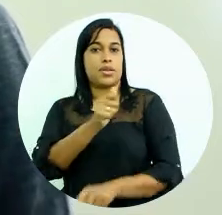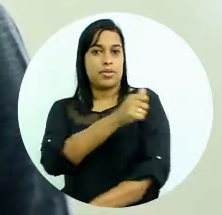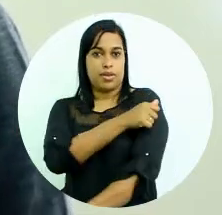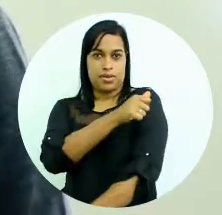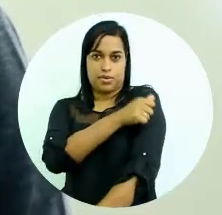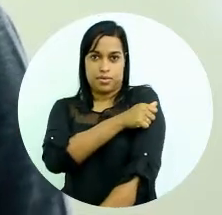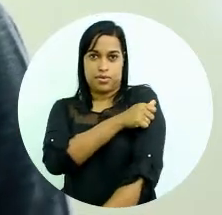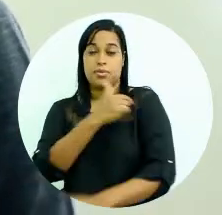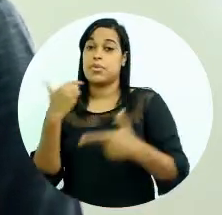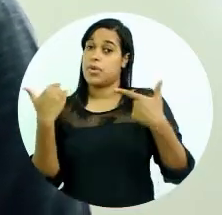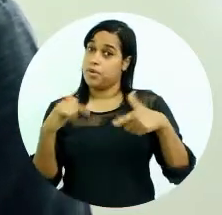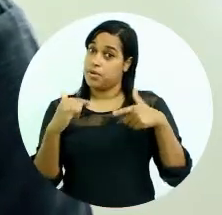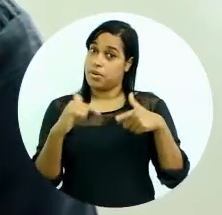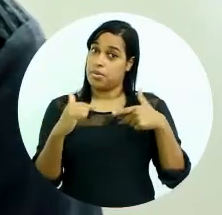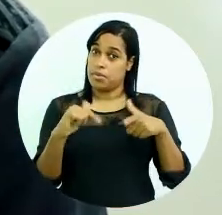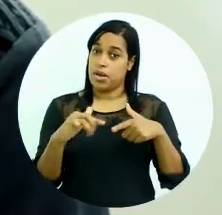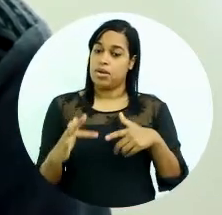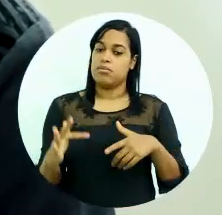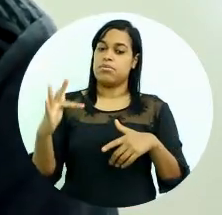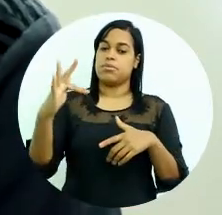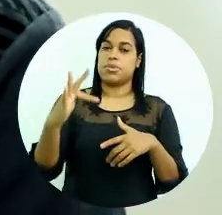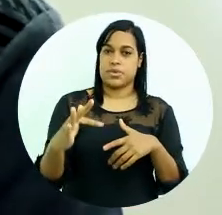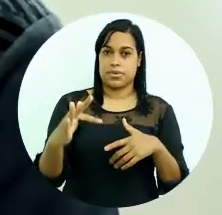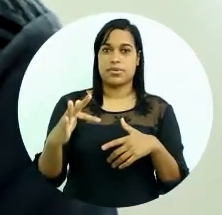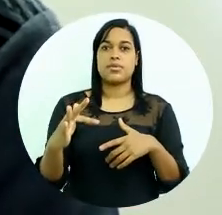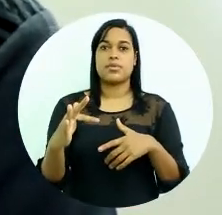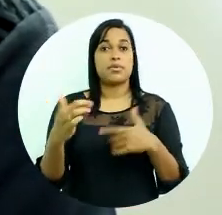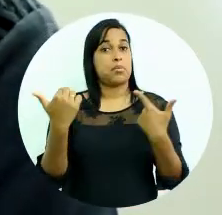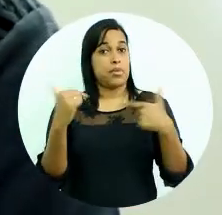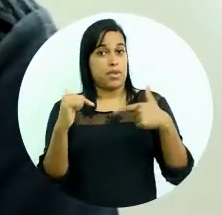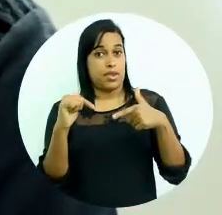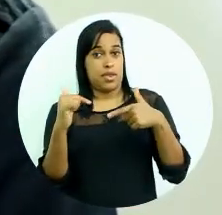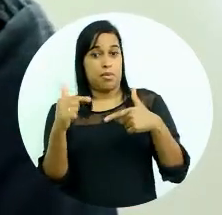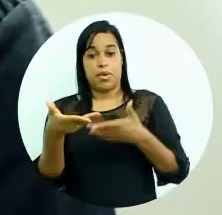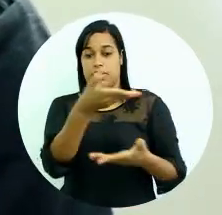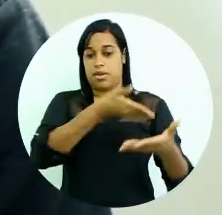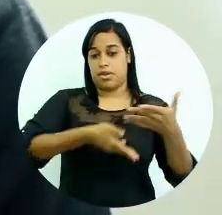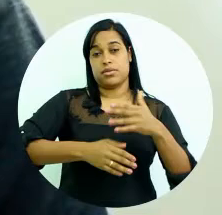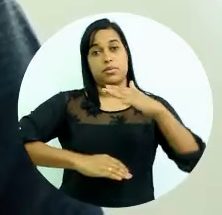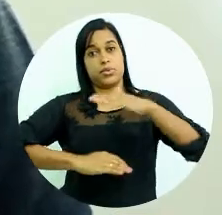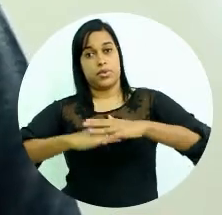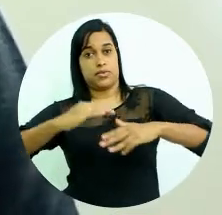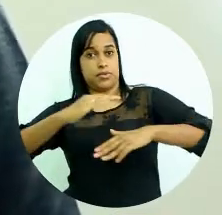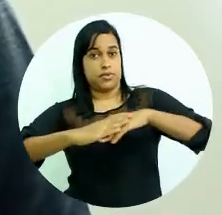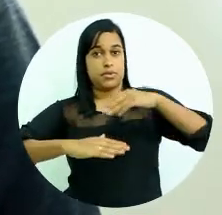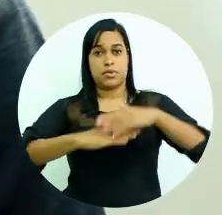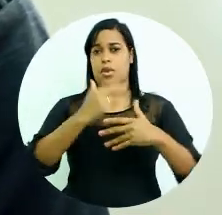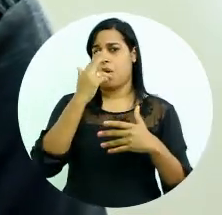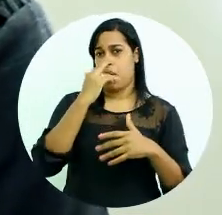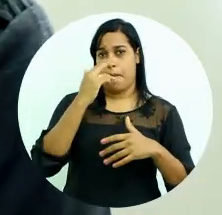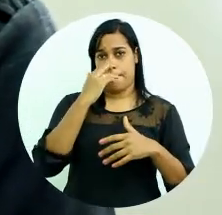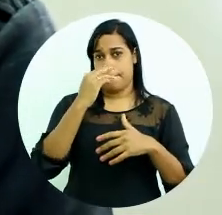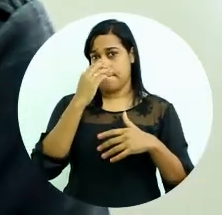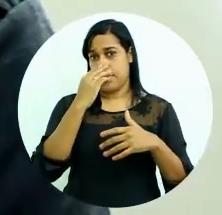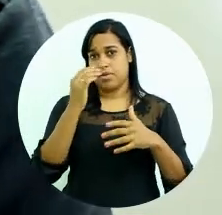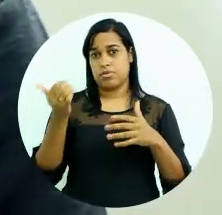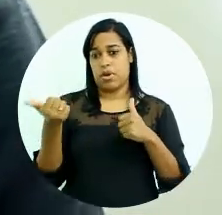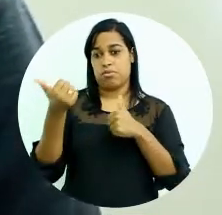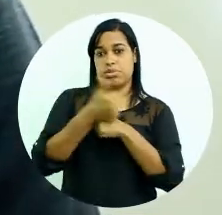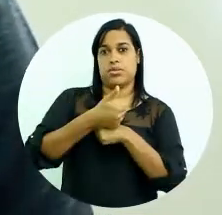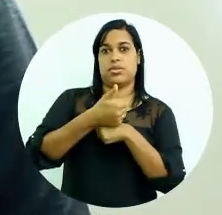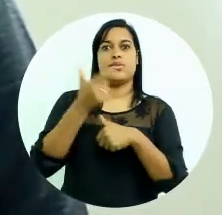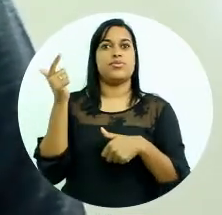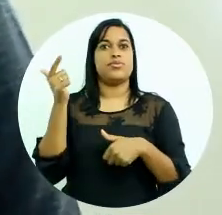instrumentalizar o aluno para o trabalho, seja para um trabalho na relação profissional ou mesmo